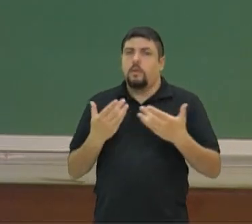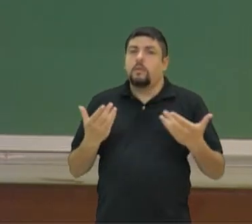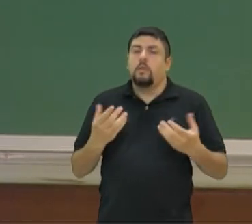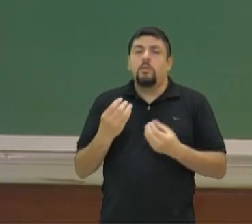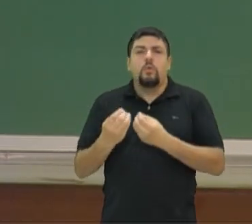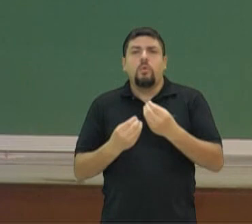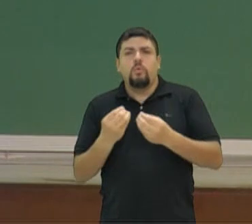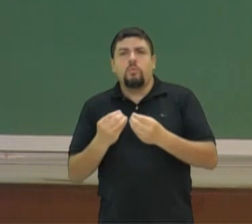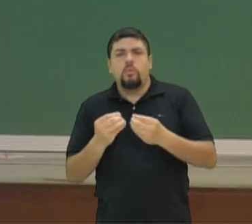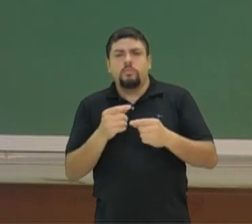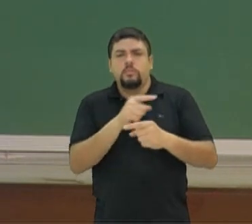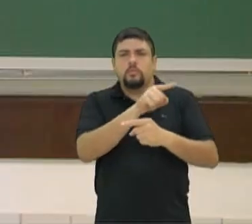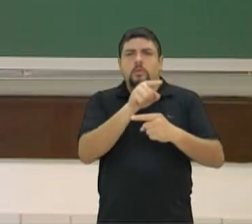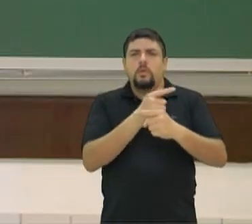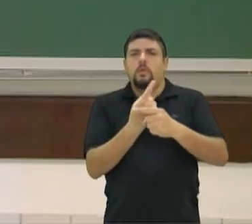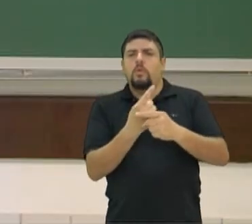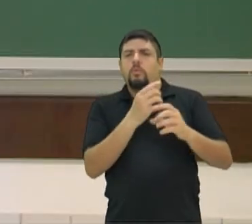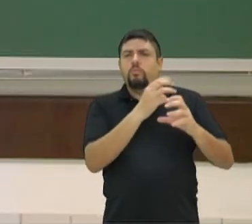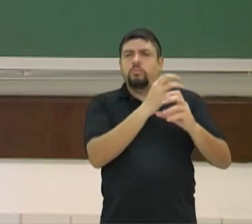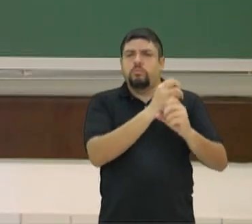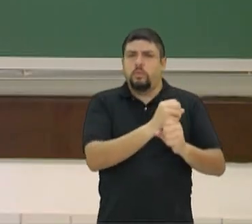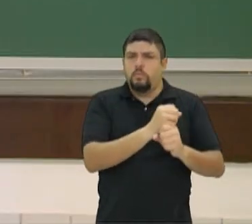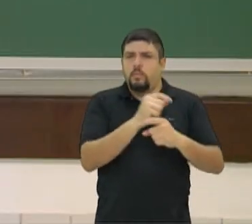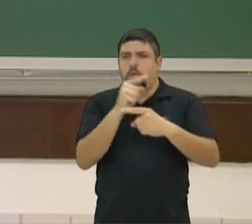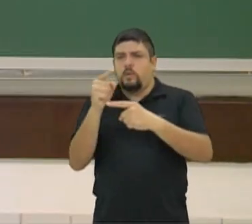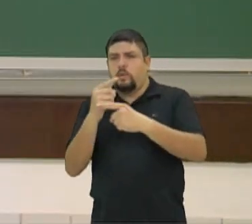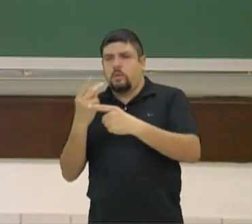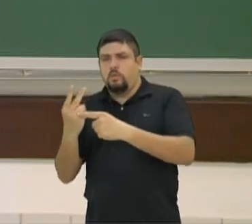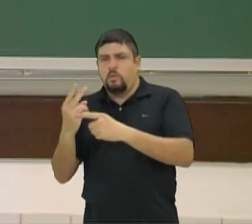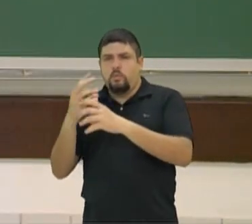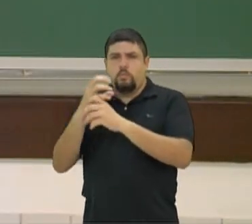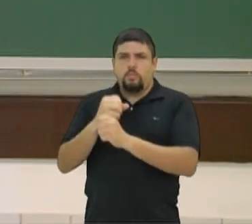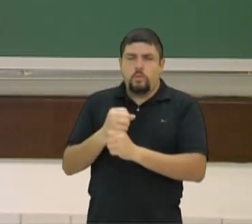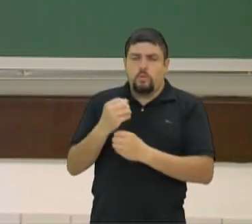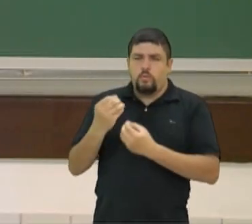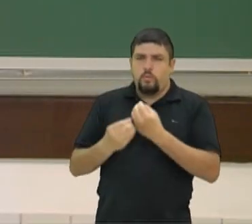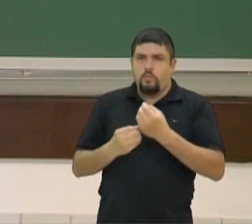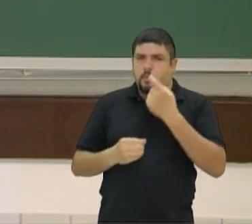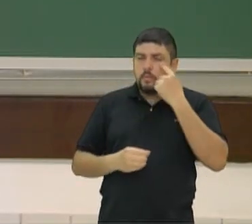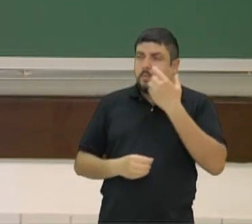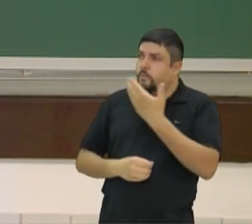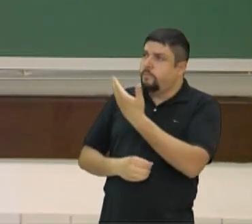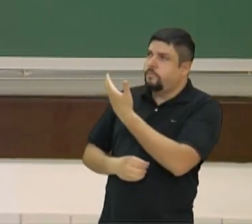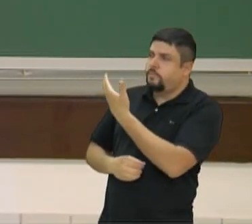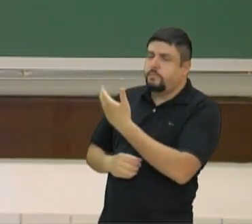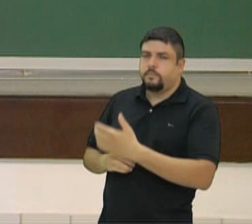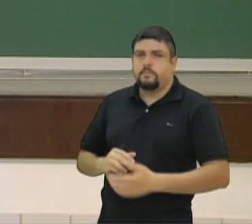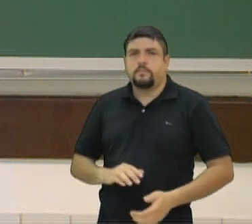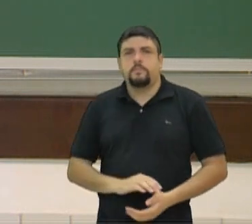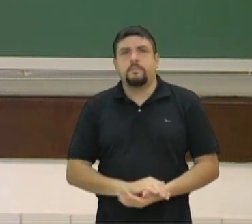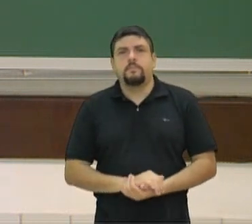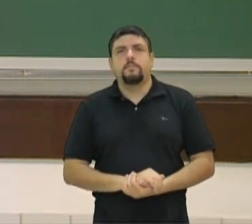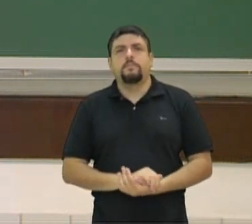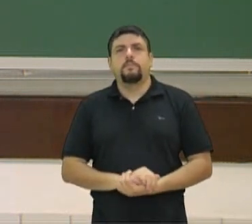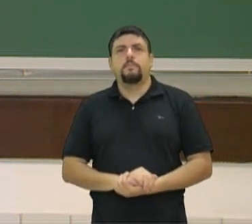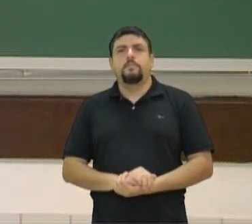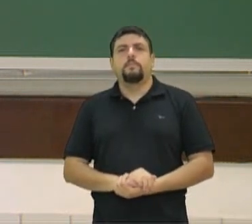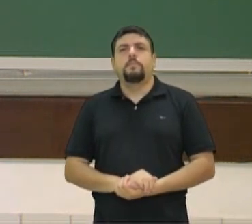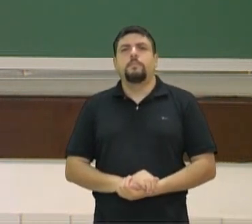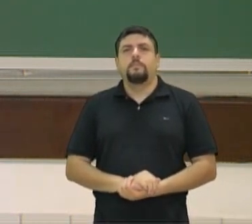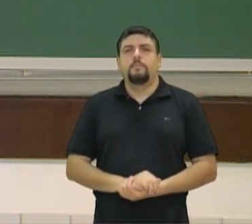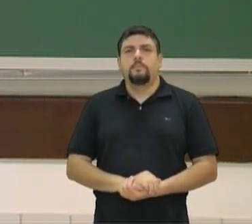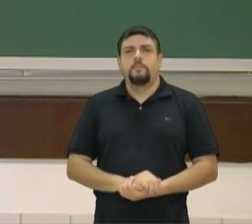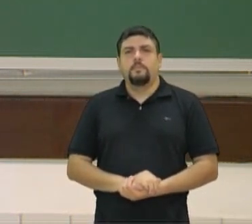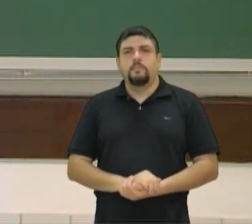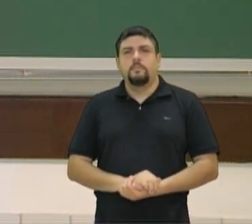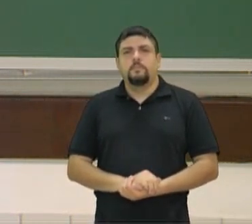Aqui, na verdade, é a explanação desses nossos complexos no formato já trigonométrico. Ao invés de Z1 vezes Z2